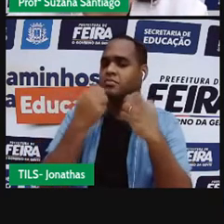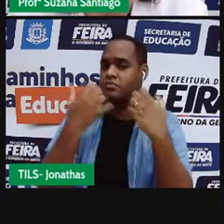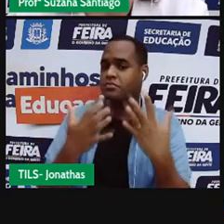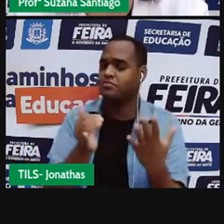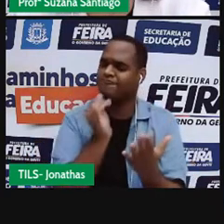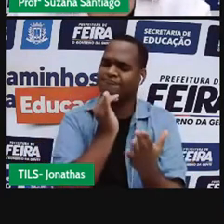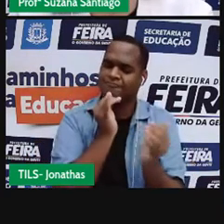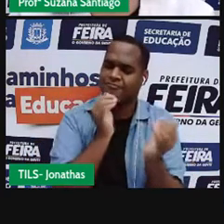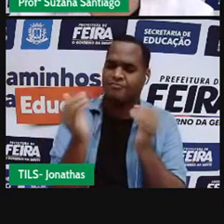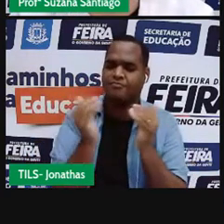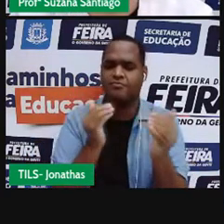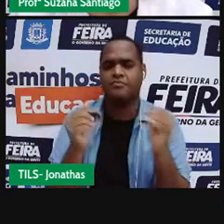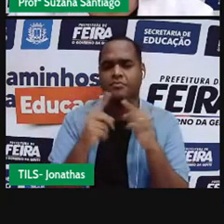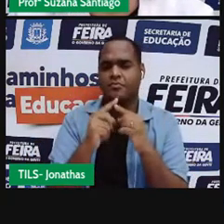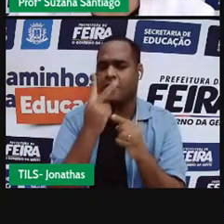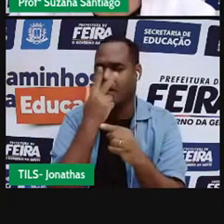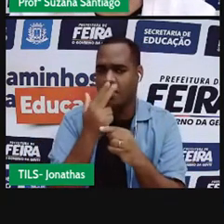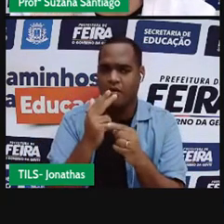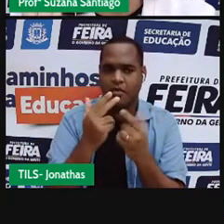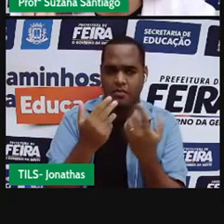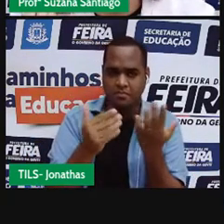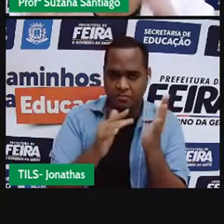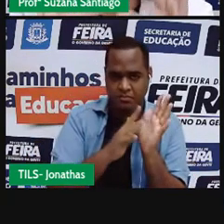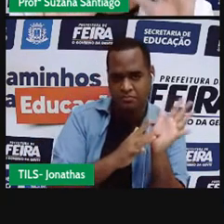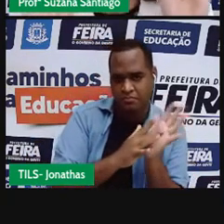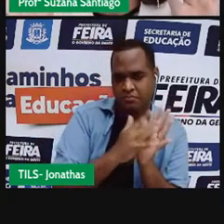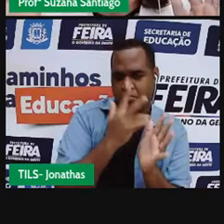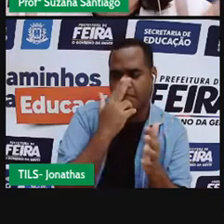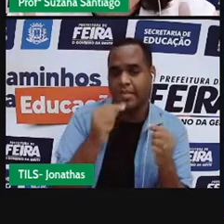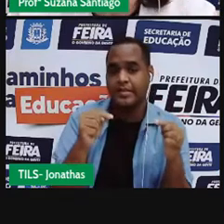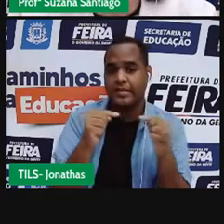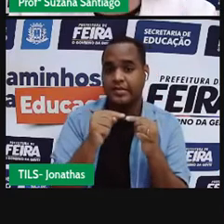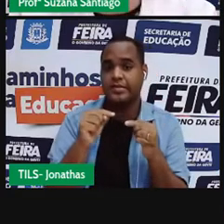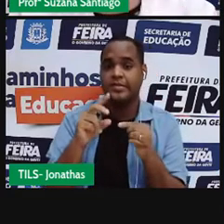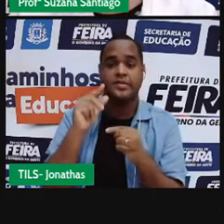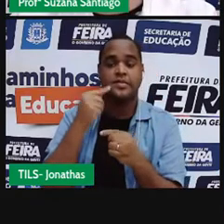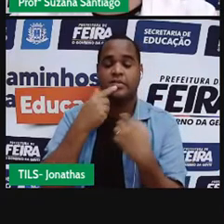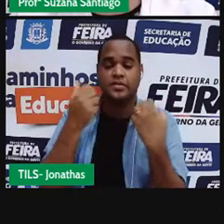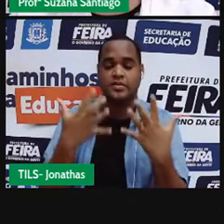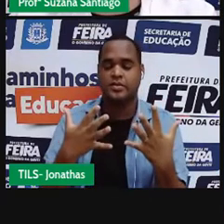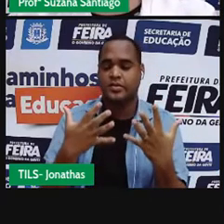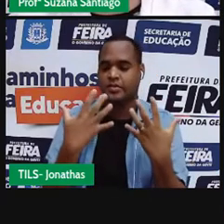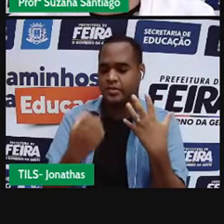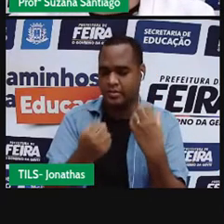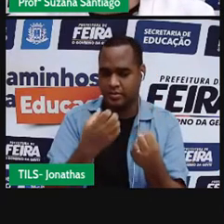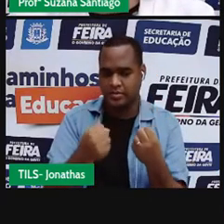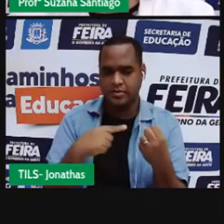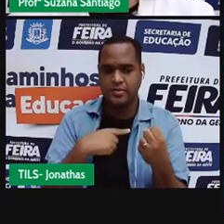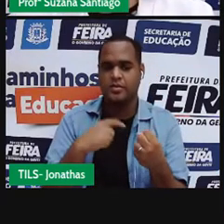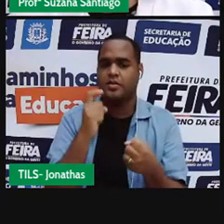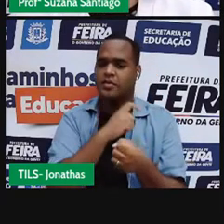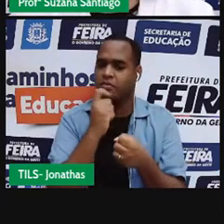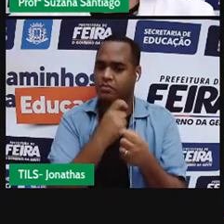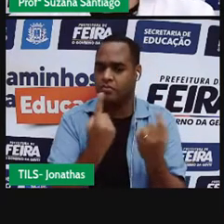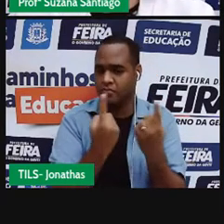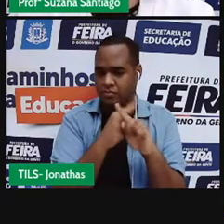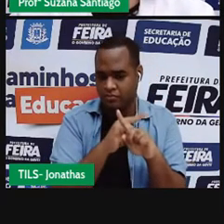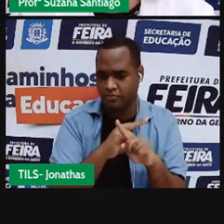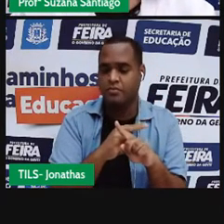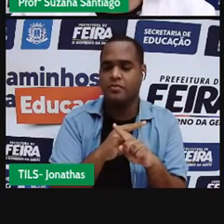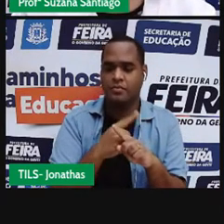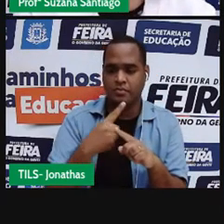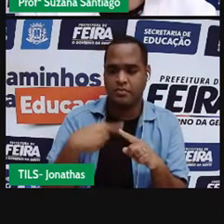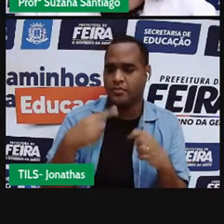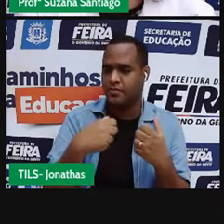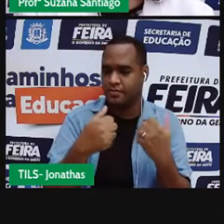essa retratação de forma muito discreta, né? Só assim, lá no miudinho, que eles assumiram que era uma mentira. Então, a gente já tem aí